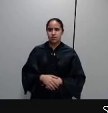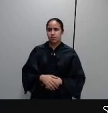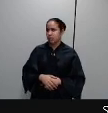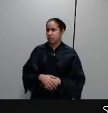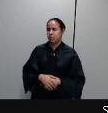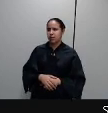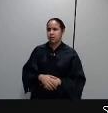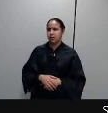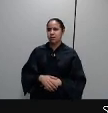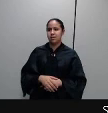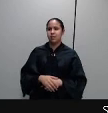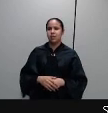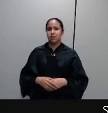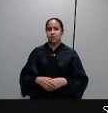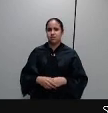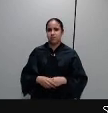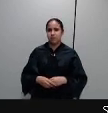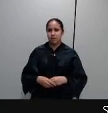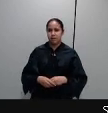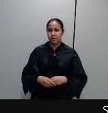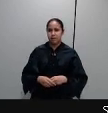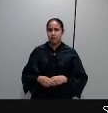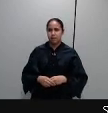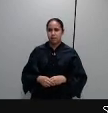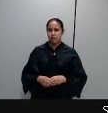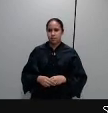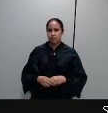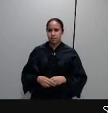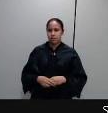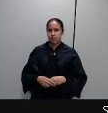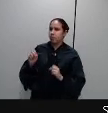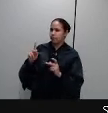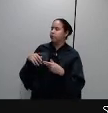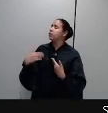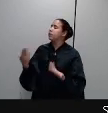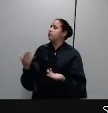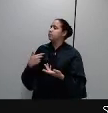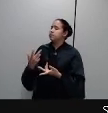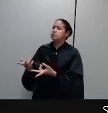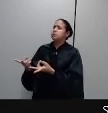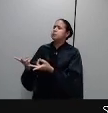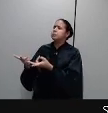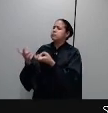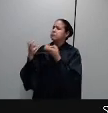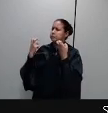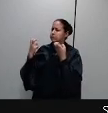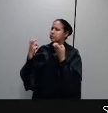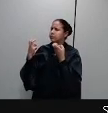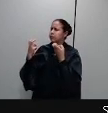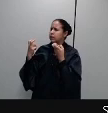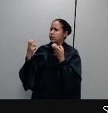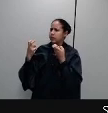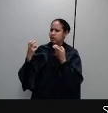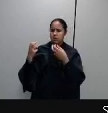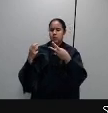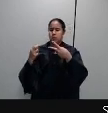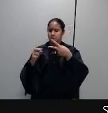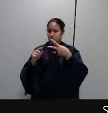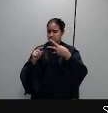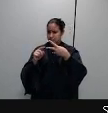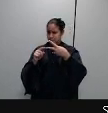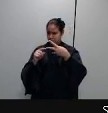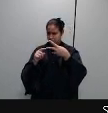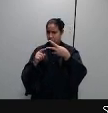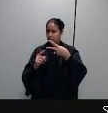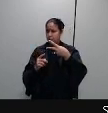é peso dando moral terminou reconhecido em primeira instância o segundo